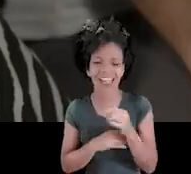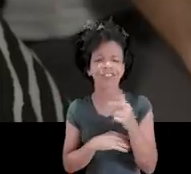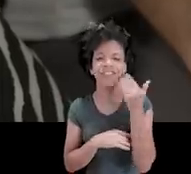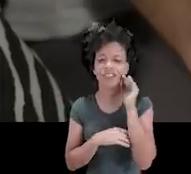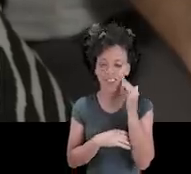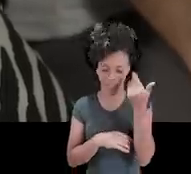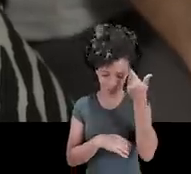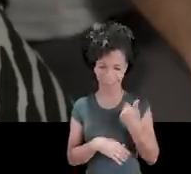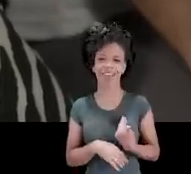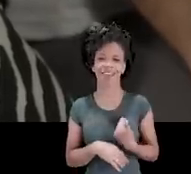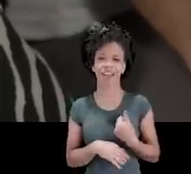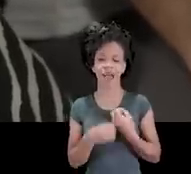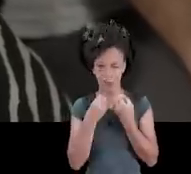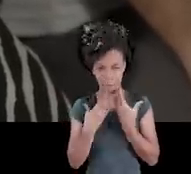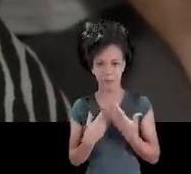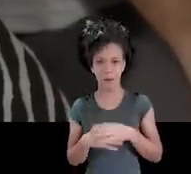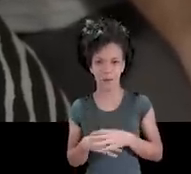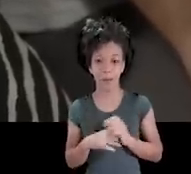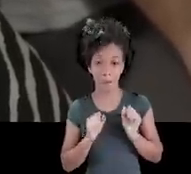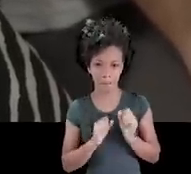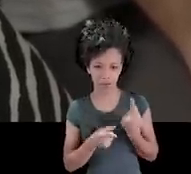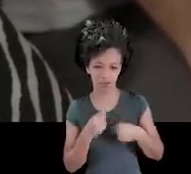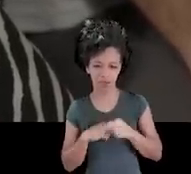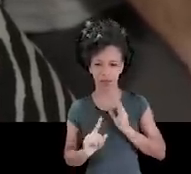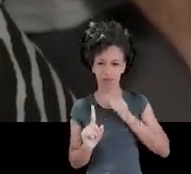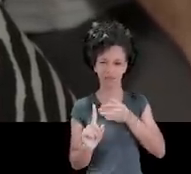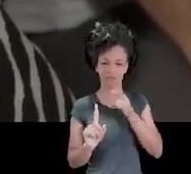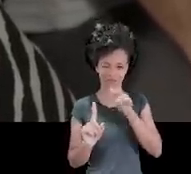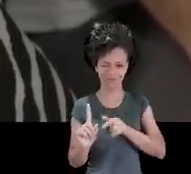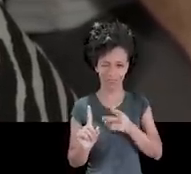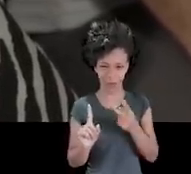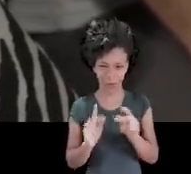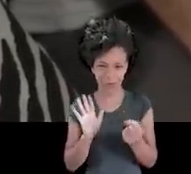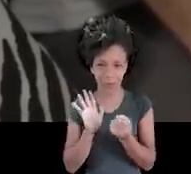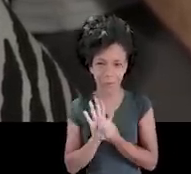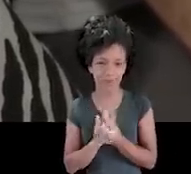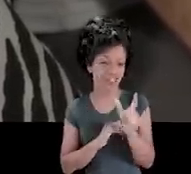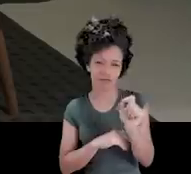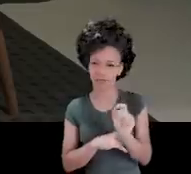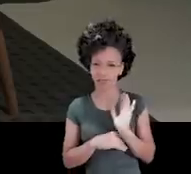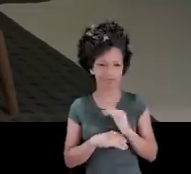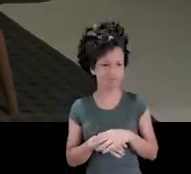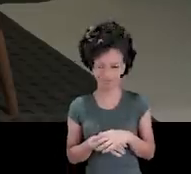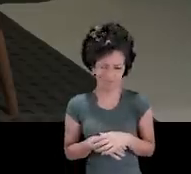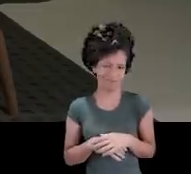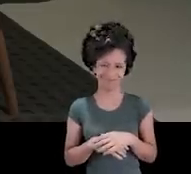entenderem que o Negrão aqui é adequado, por acaso possa me tornar um bom garoto propaganda de tais coisas?